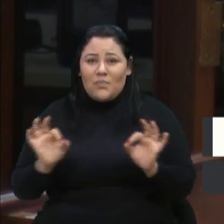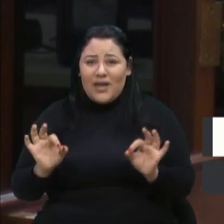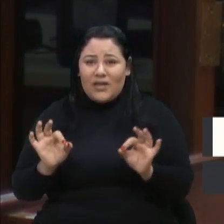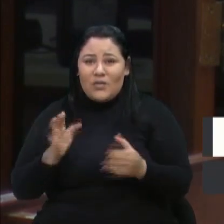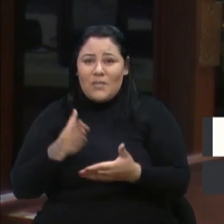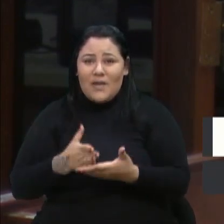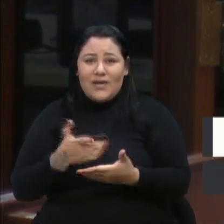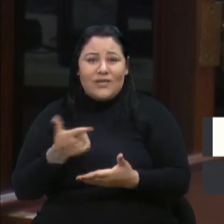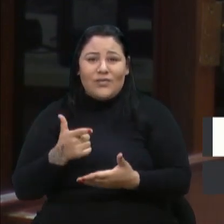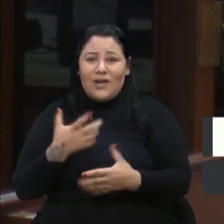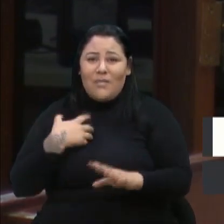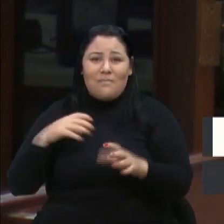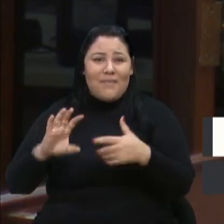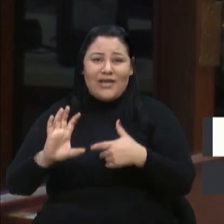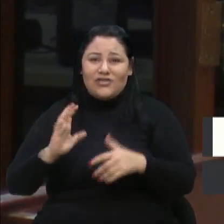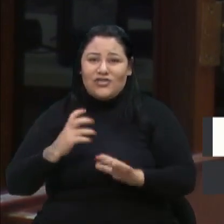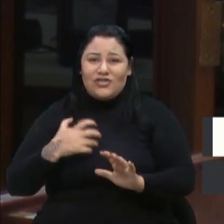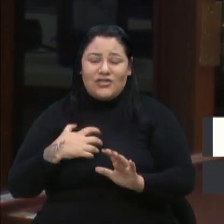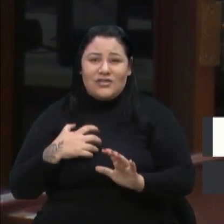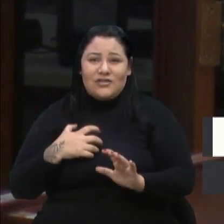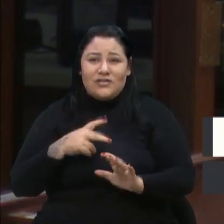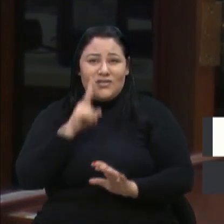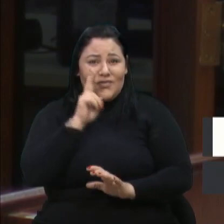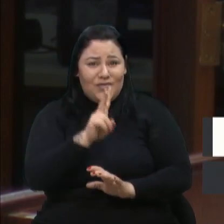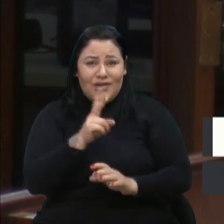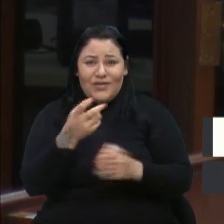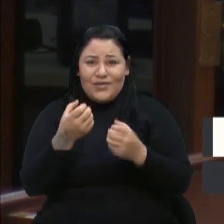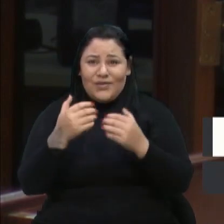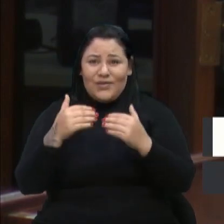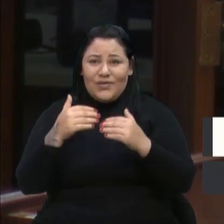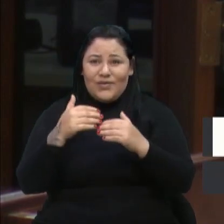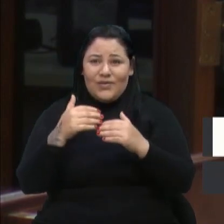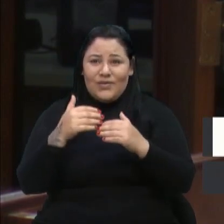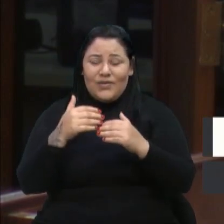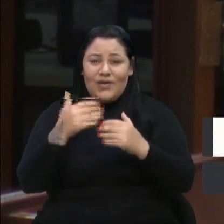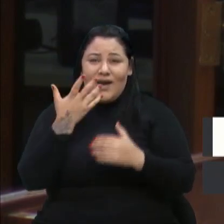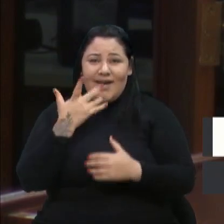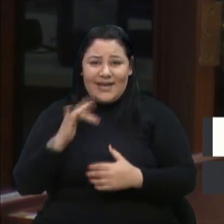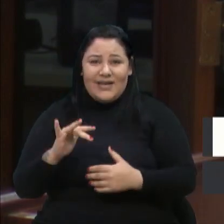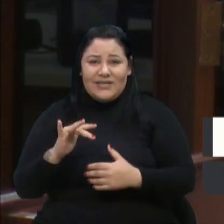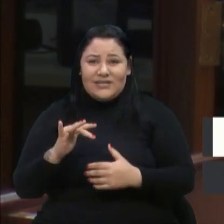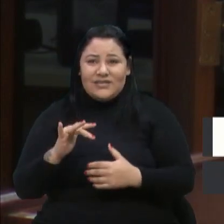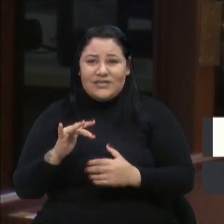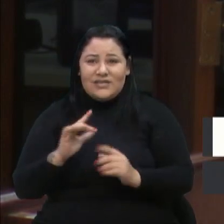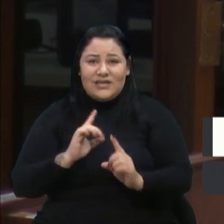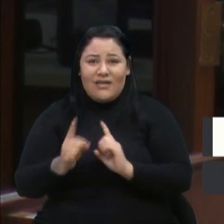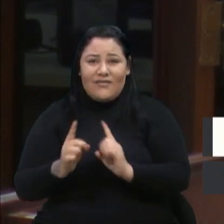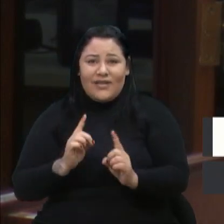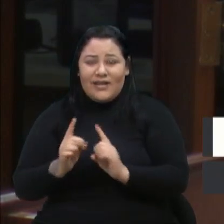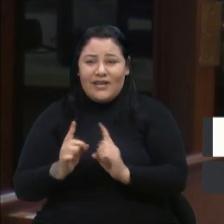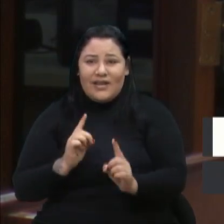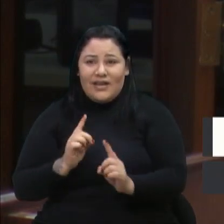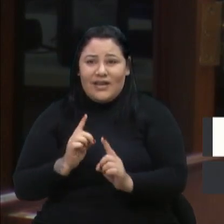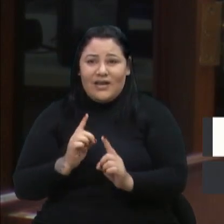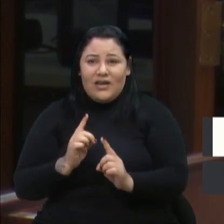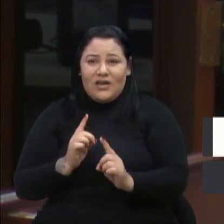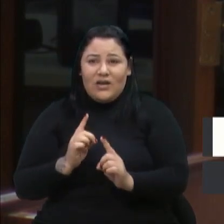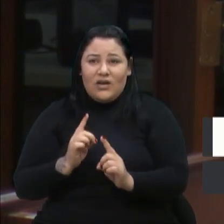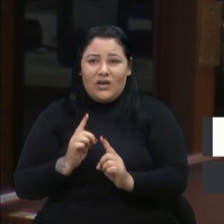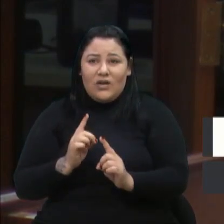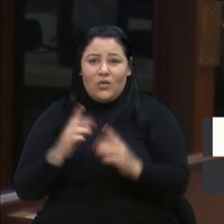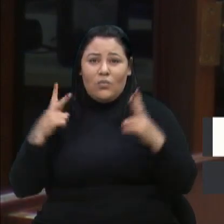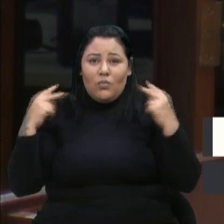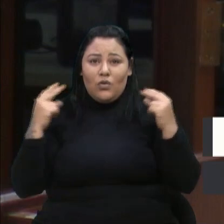pelo próximo. Vocês verifiquem que naquele vídeo com a criança ali na Avenida Rio Branco, simplesmente o motorista decidiu fazer uma